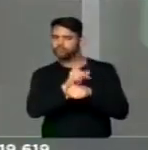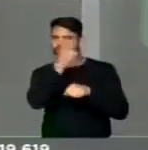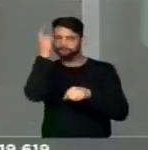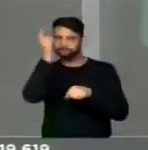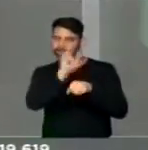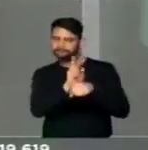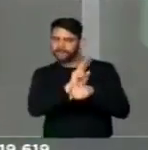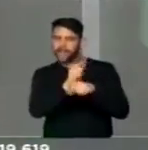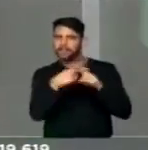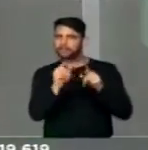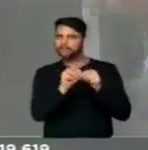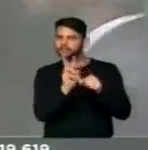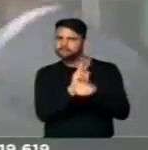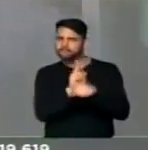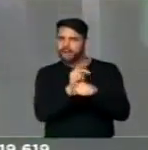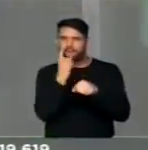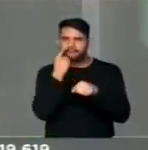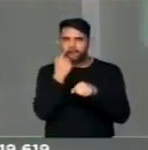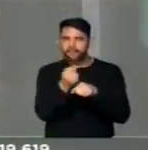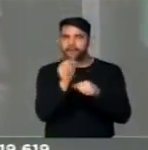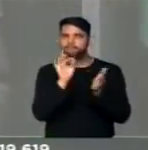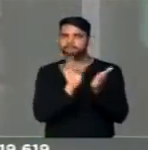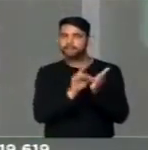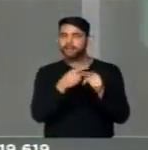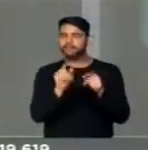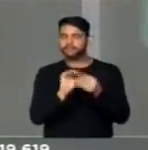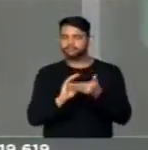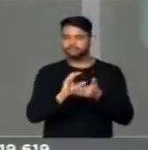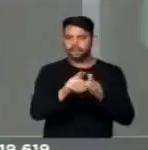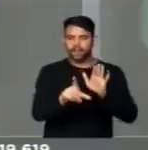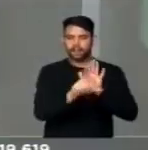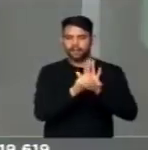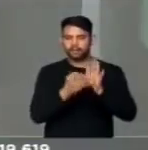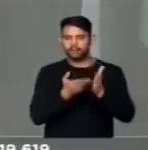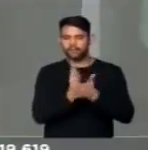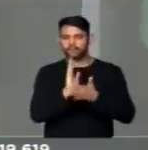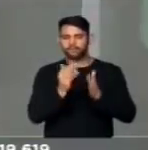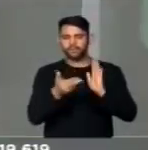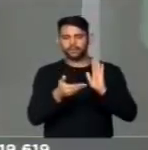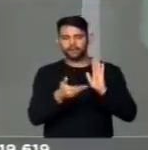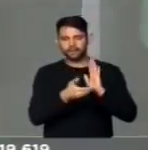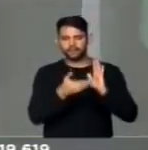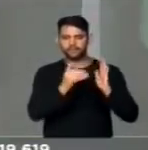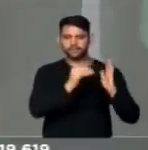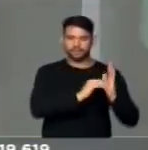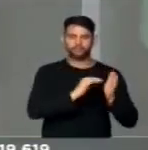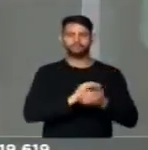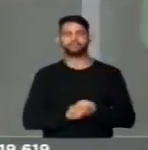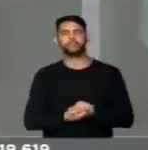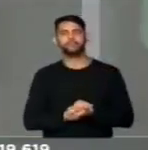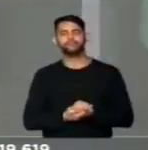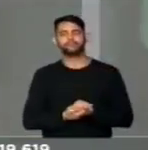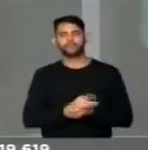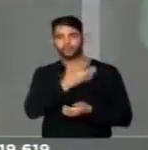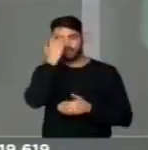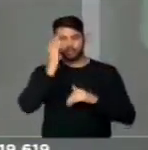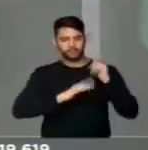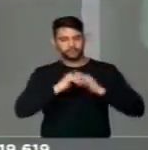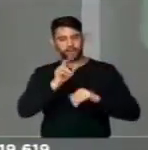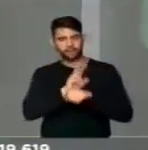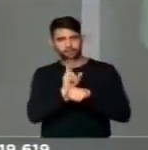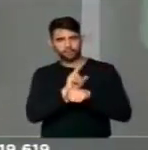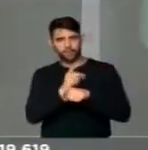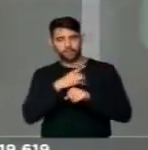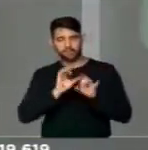de conformidade para verificar a correta aplicação das leis aprovadas pelas casas legislativas. O auditor é